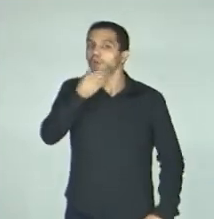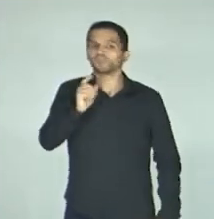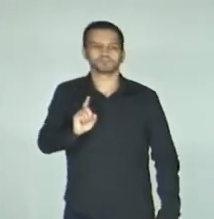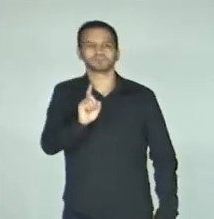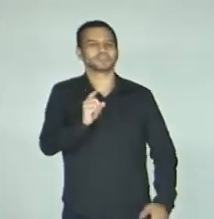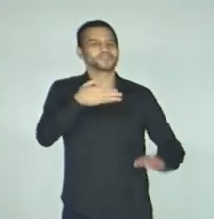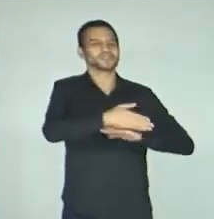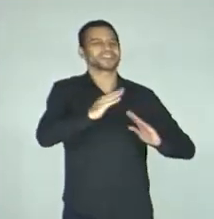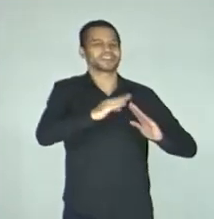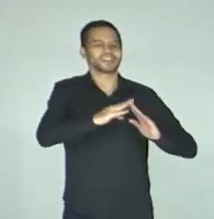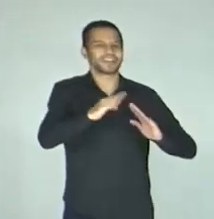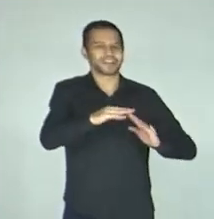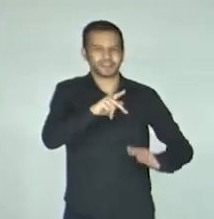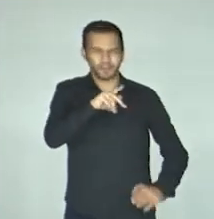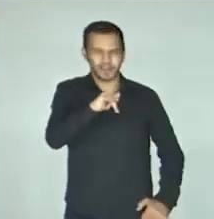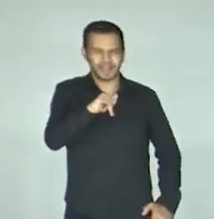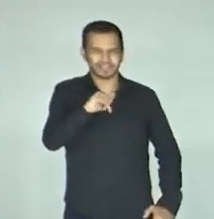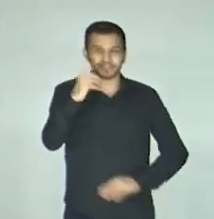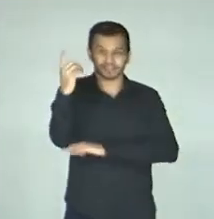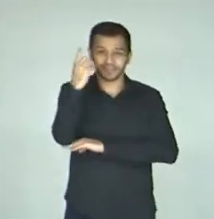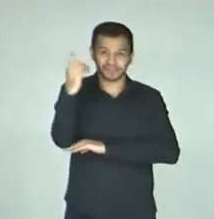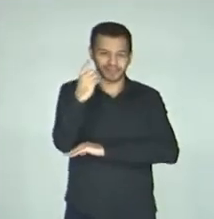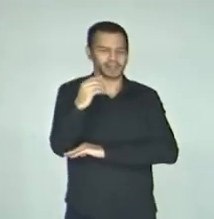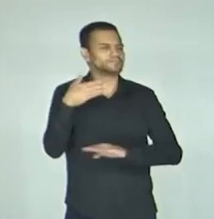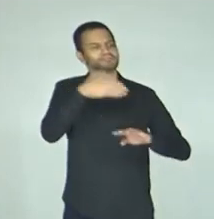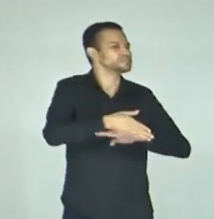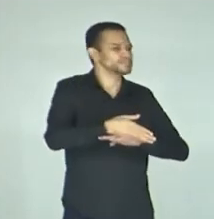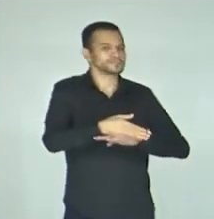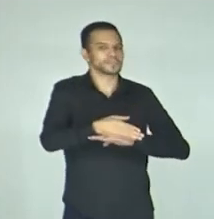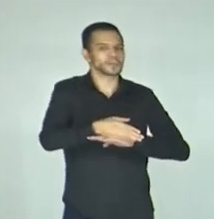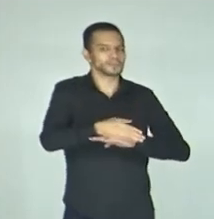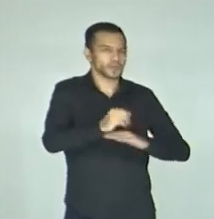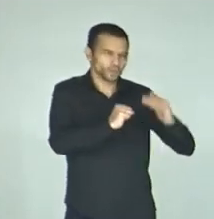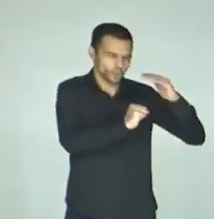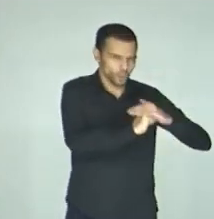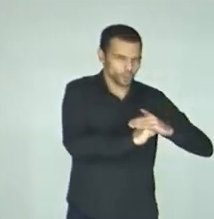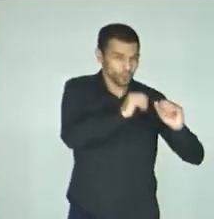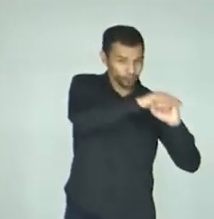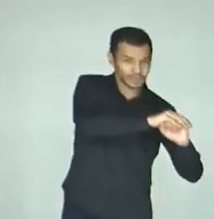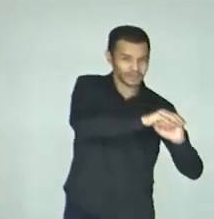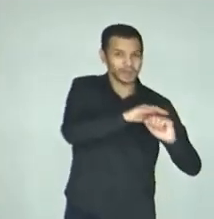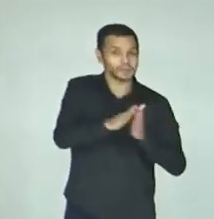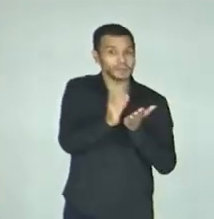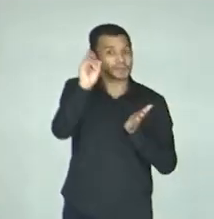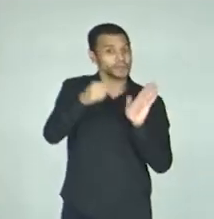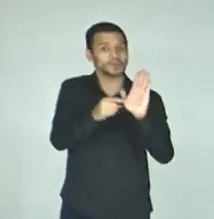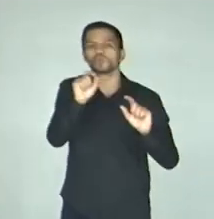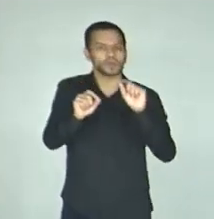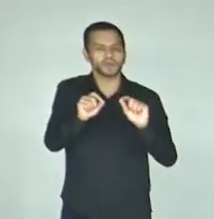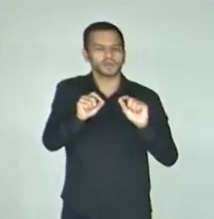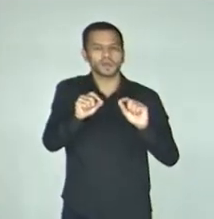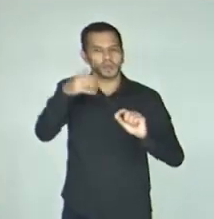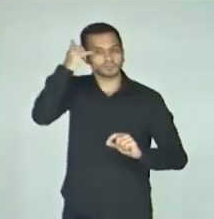pai de Davi para consagrar o novo Rei substituindo-os Raul diz a Bíblia que Deus fala assim é um filtro